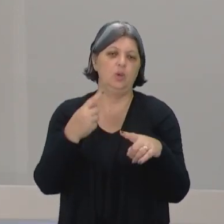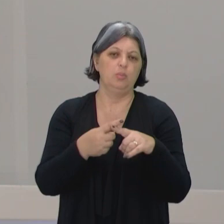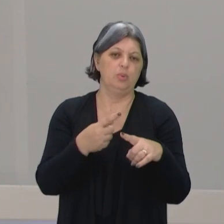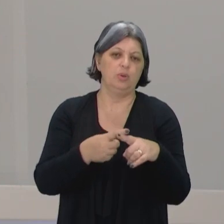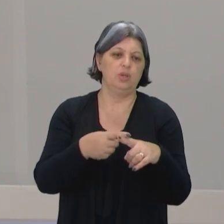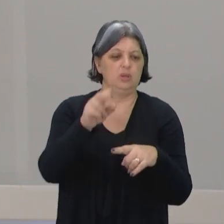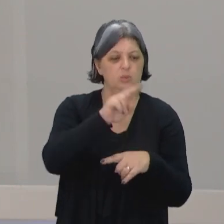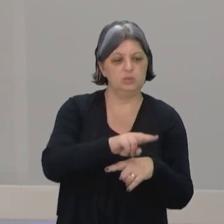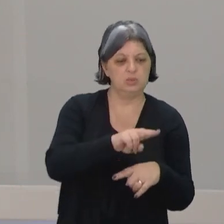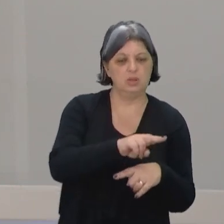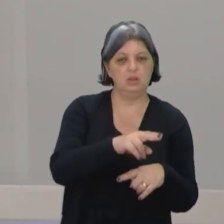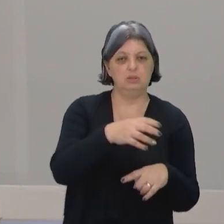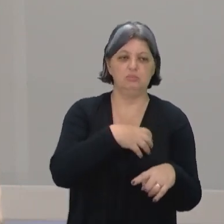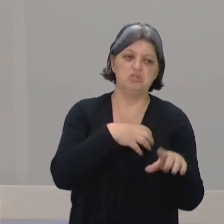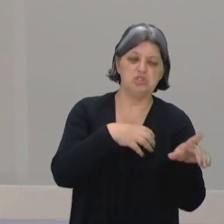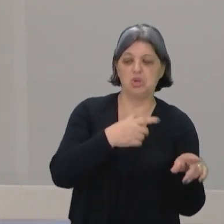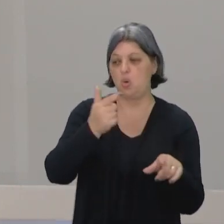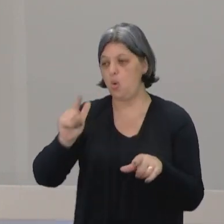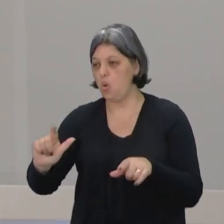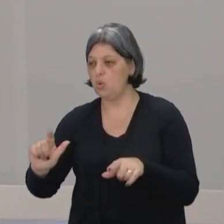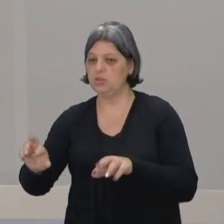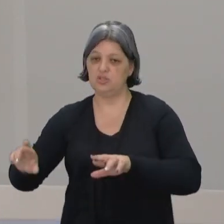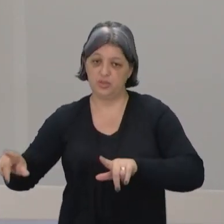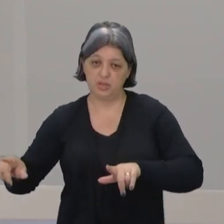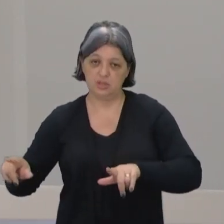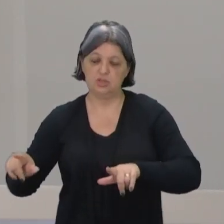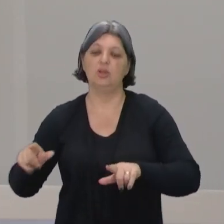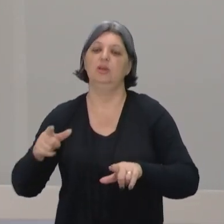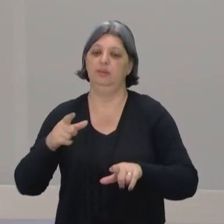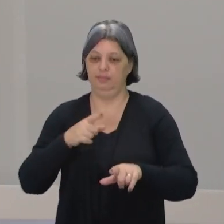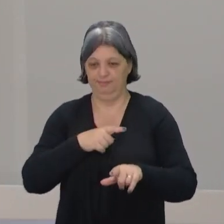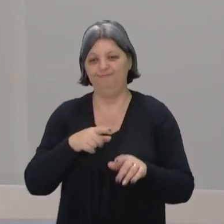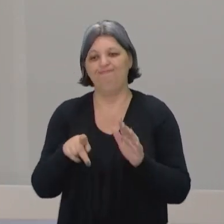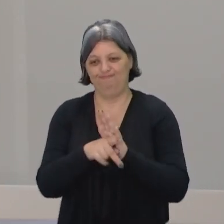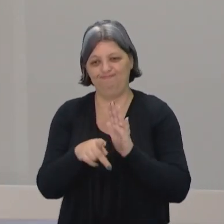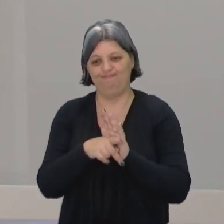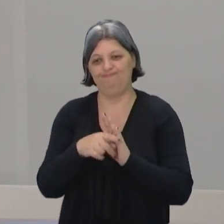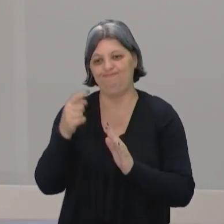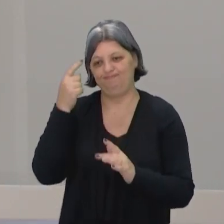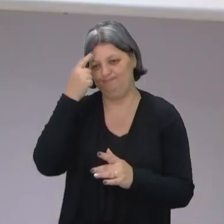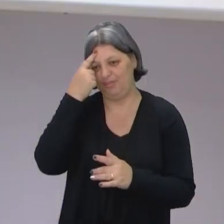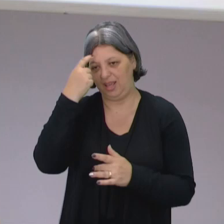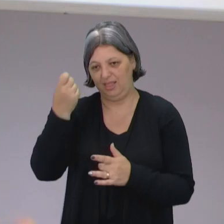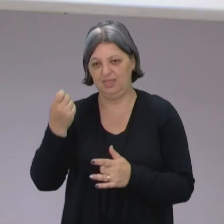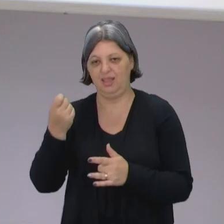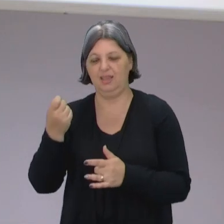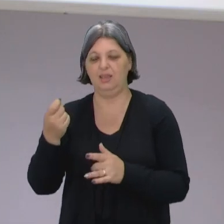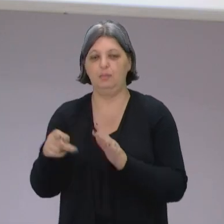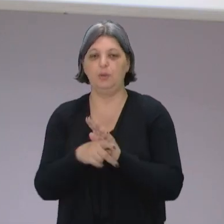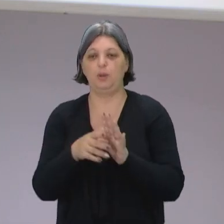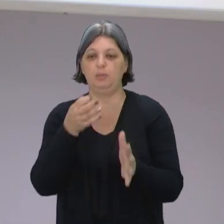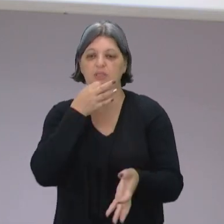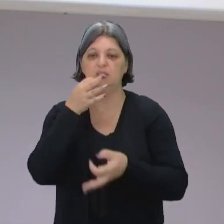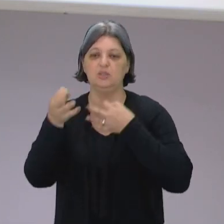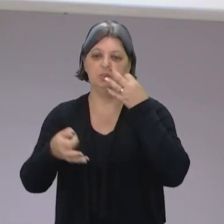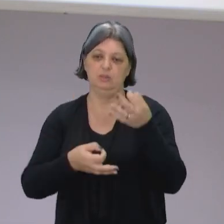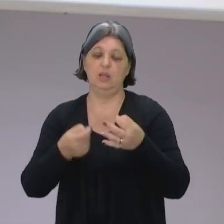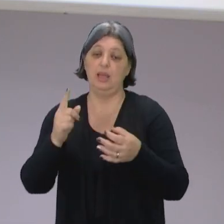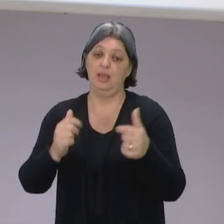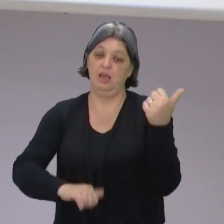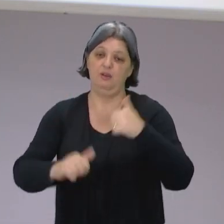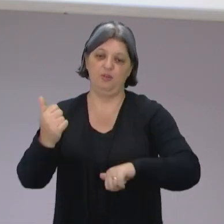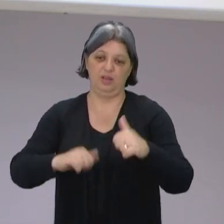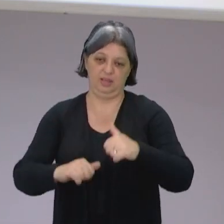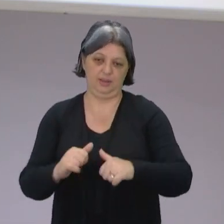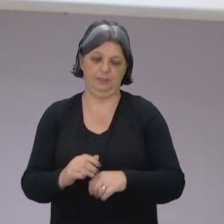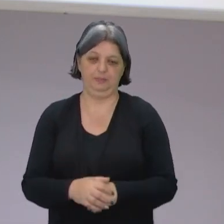utilizada para isso e outra não? Então, isso já tem um pensamento crítico, né? Exatamente. Então, a educação midiática está nisso. E aí, o que ela falou é o caso de analisar, né?